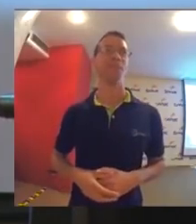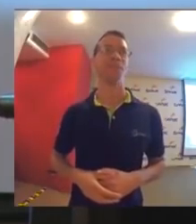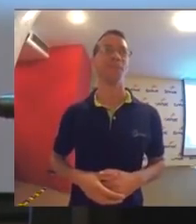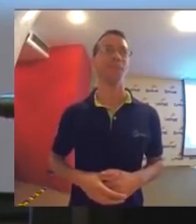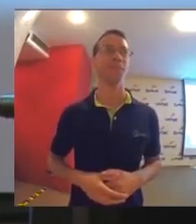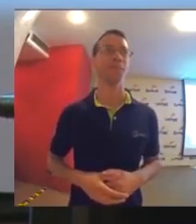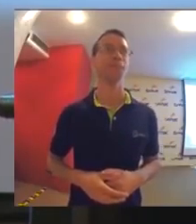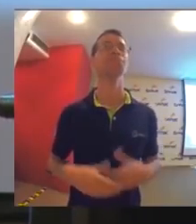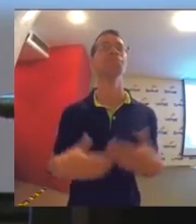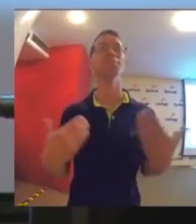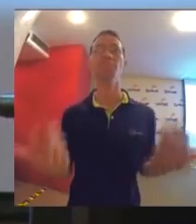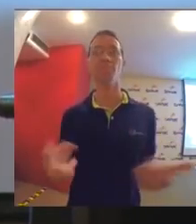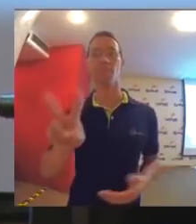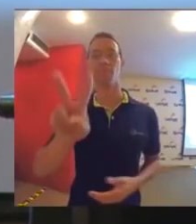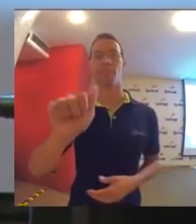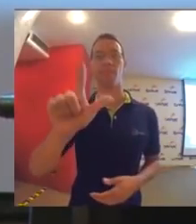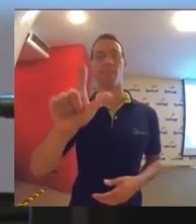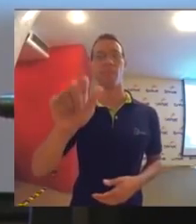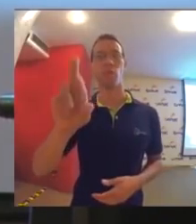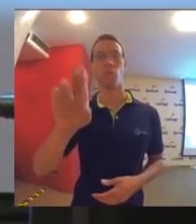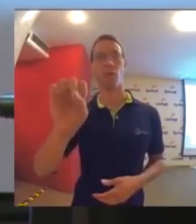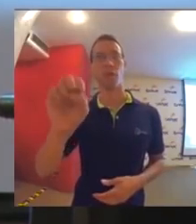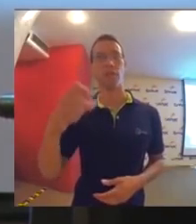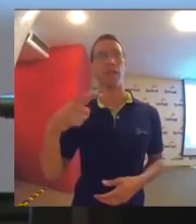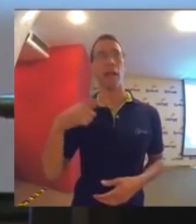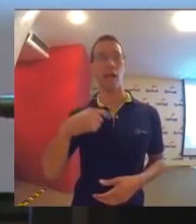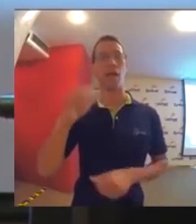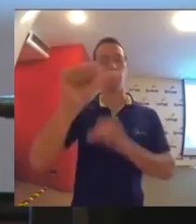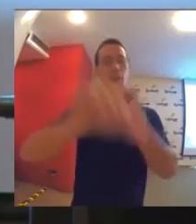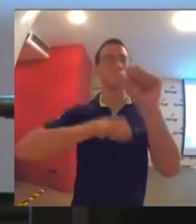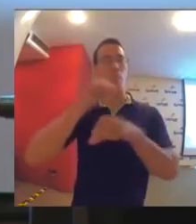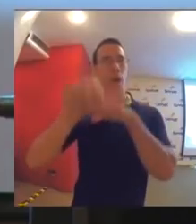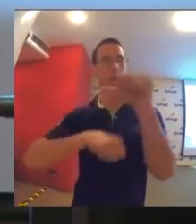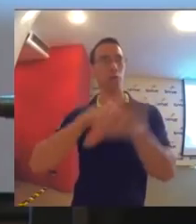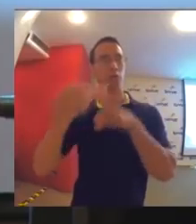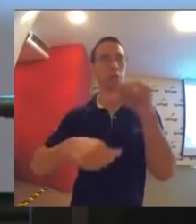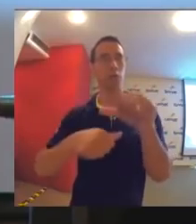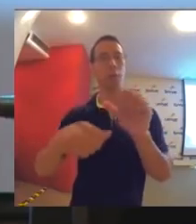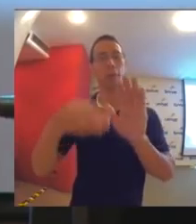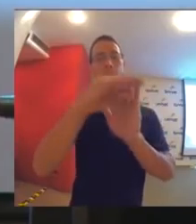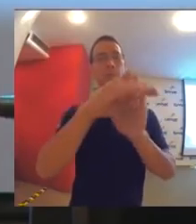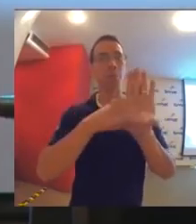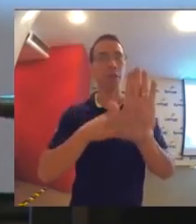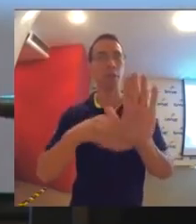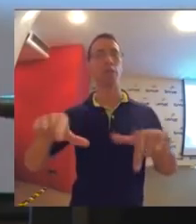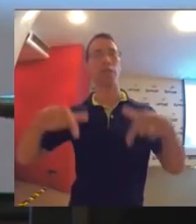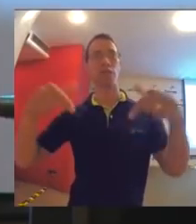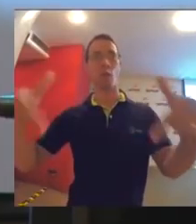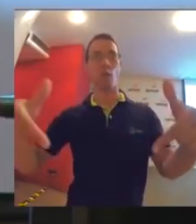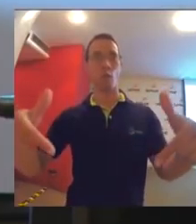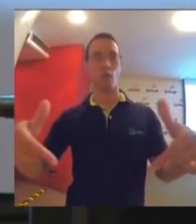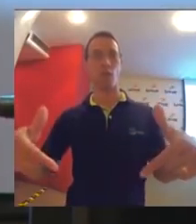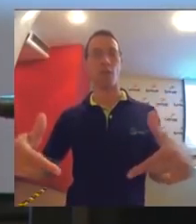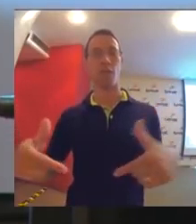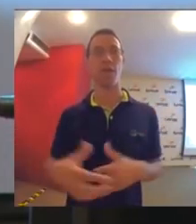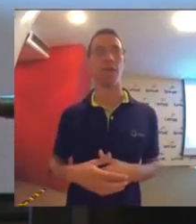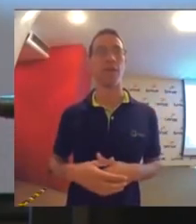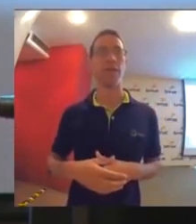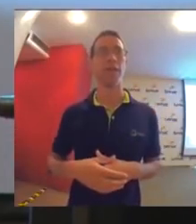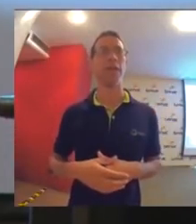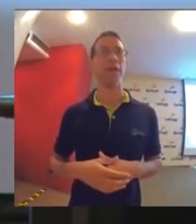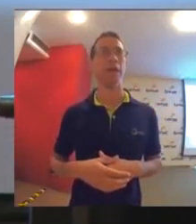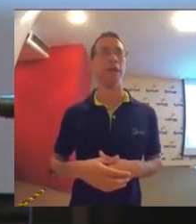Quando esses valores são transformados em princípios de ação, uma carta de